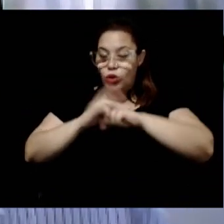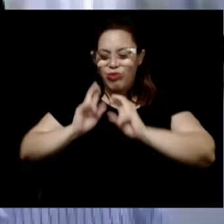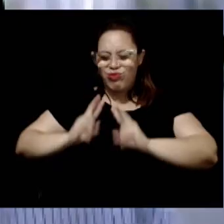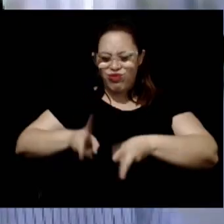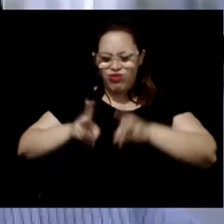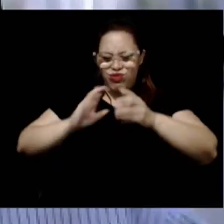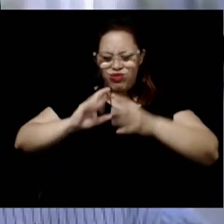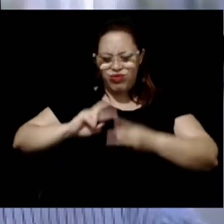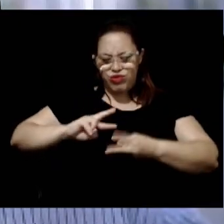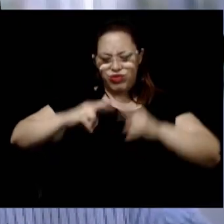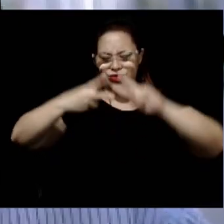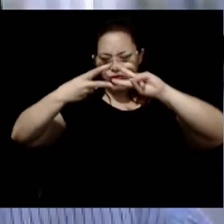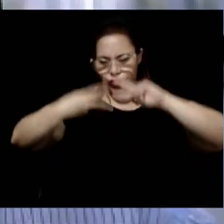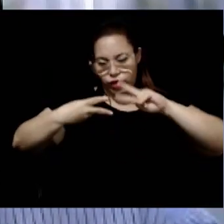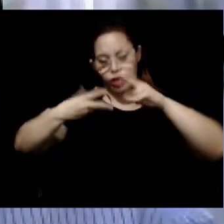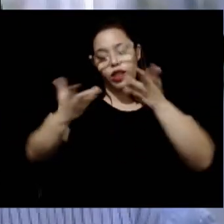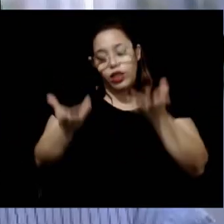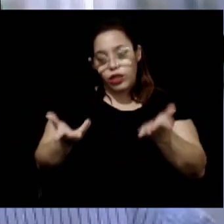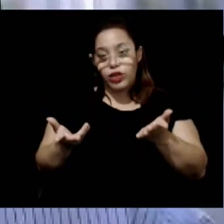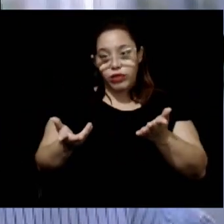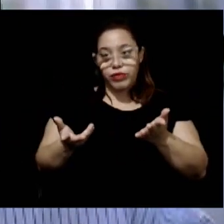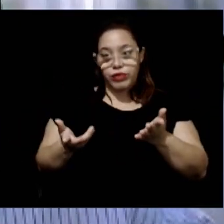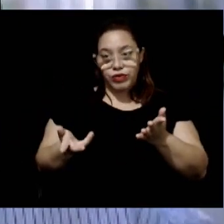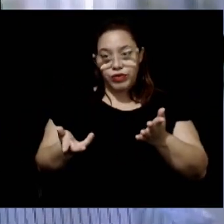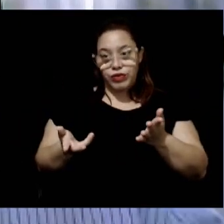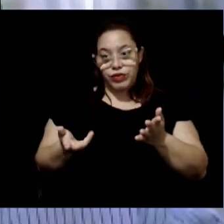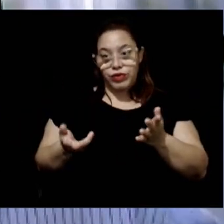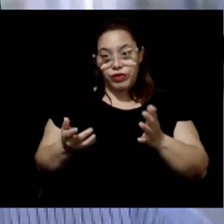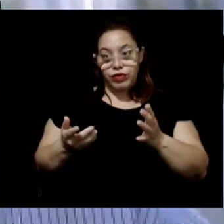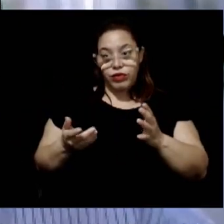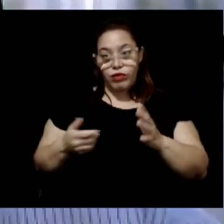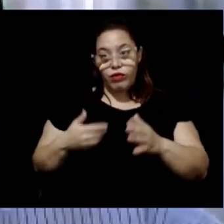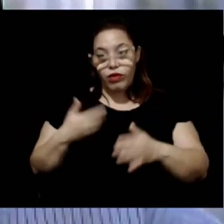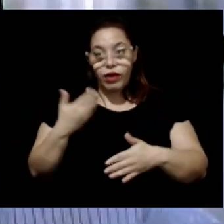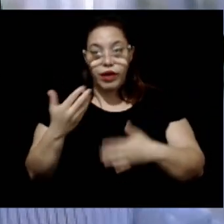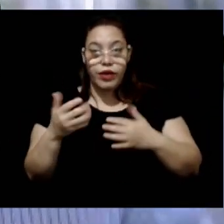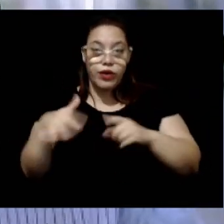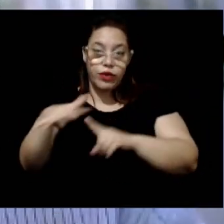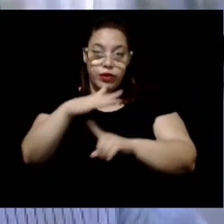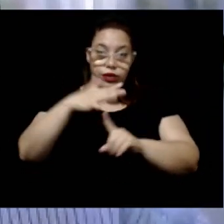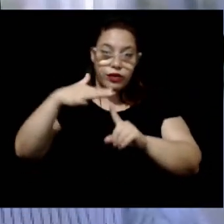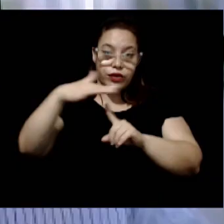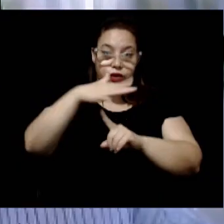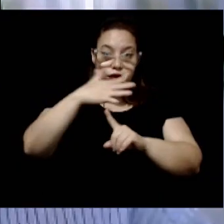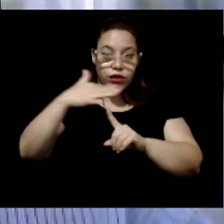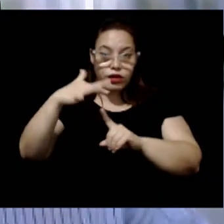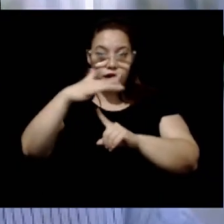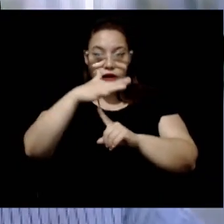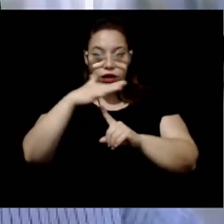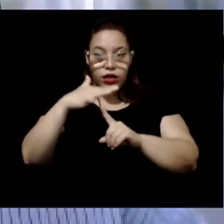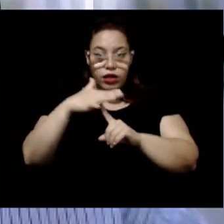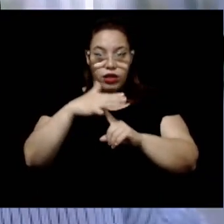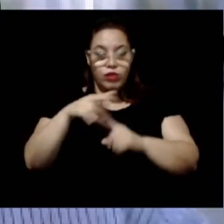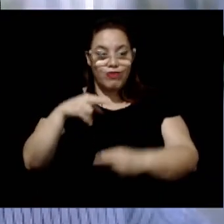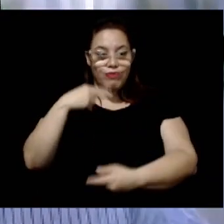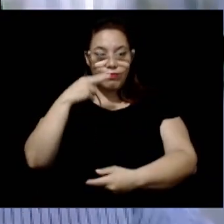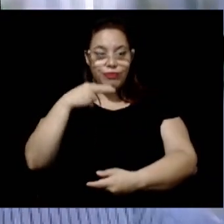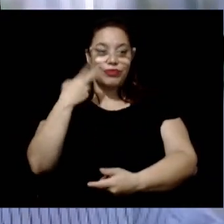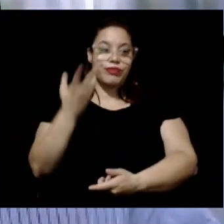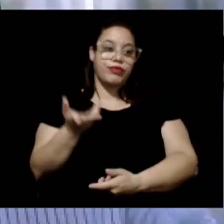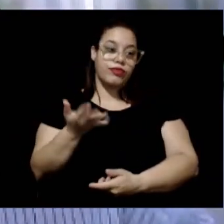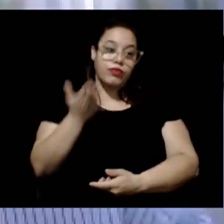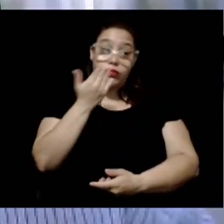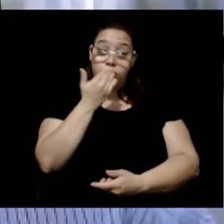predisposição genética. Mas todas elas têm fatores ambientais ou fatores de nutrição, o tipo de alimento que a gente